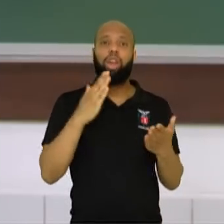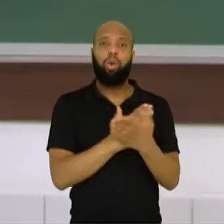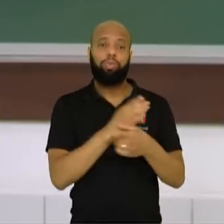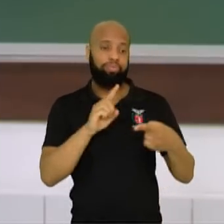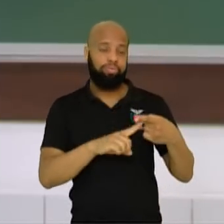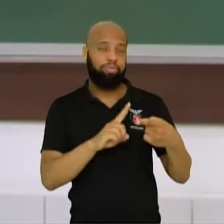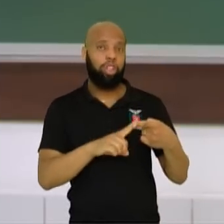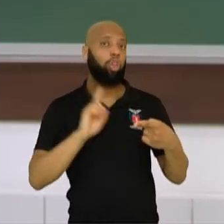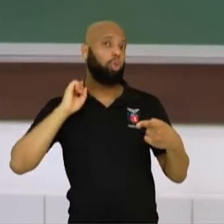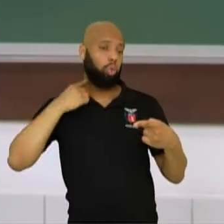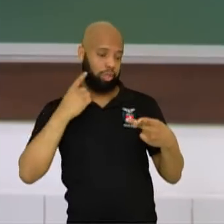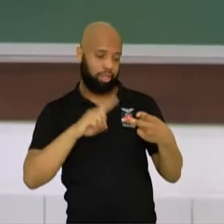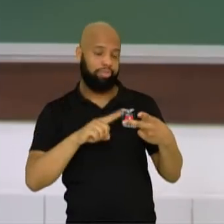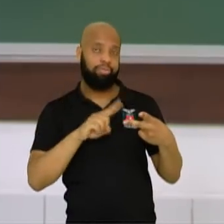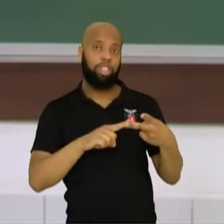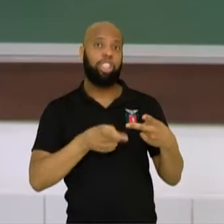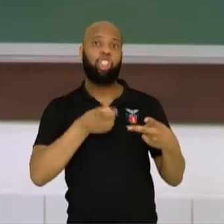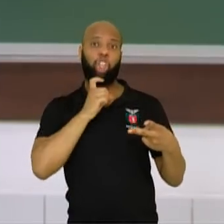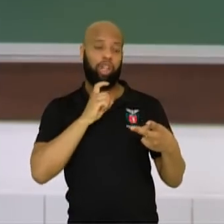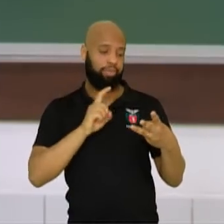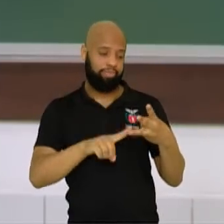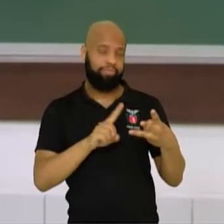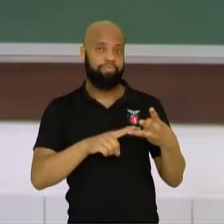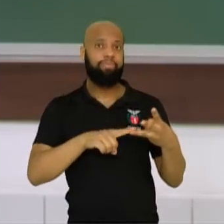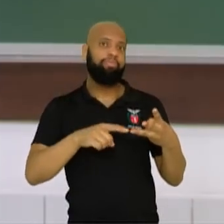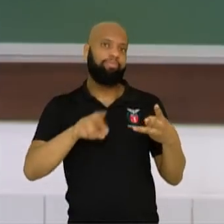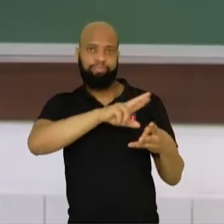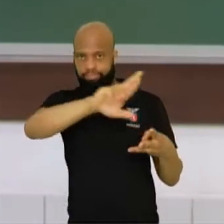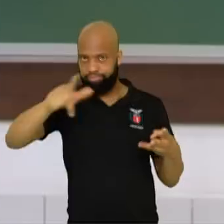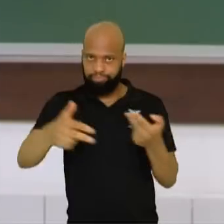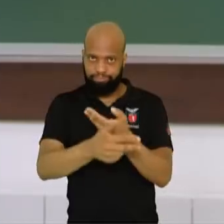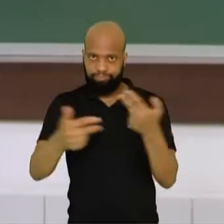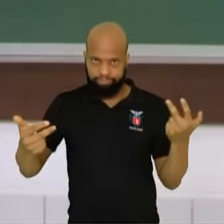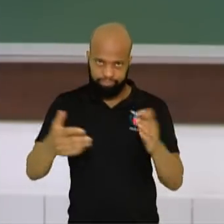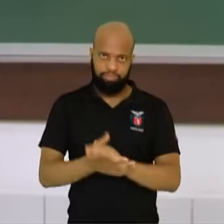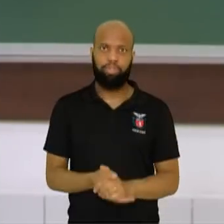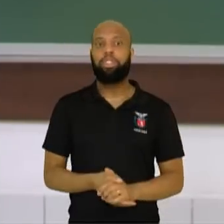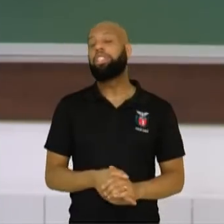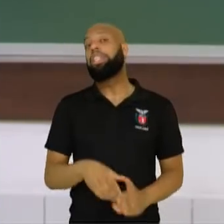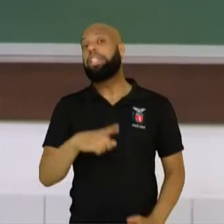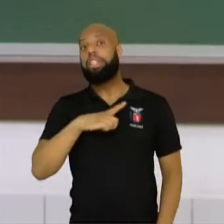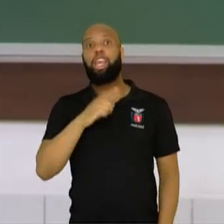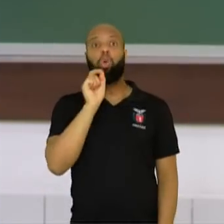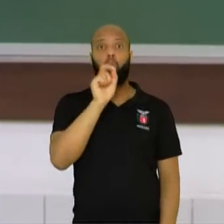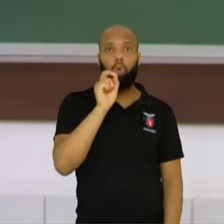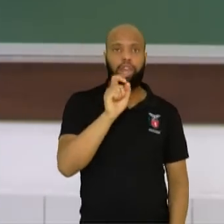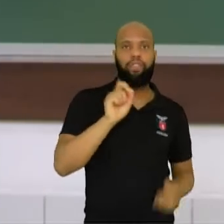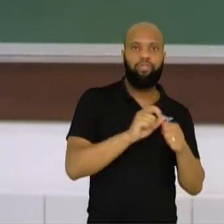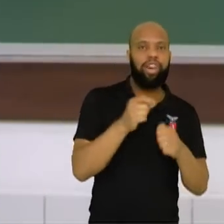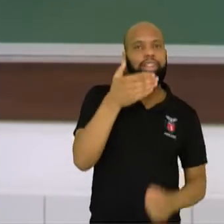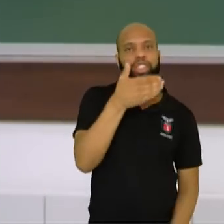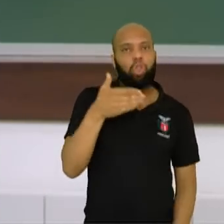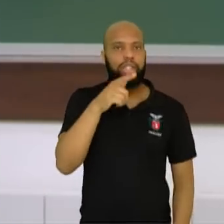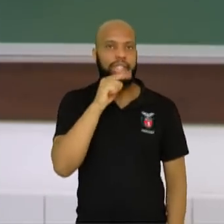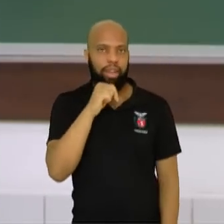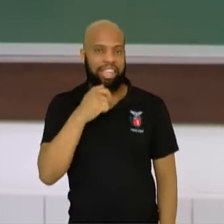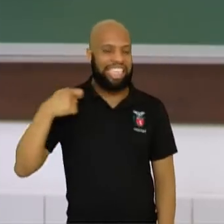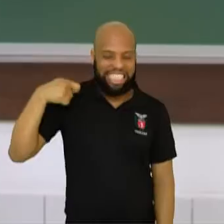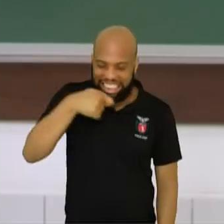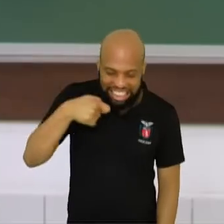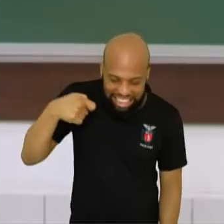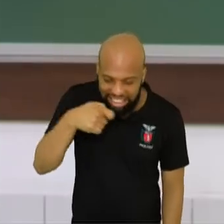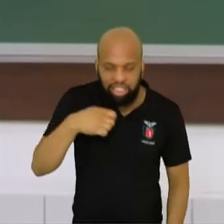maior reservatório de água do planeta é qual? Letra A, as geleiras. Letra B,